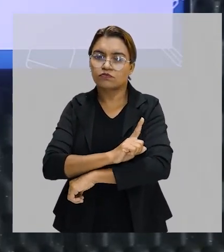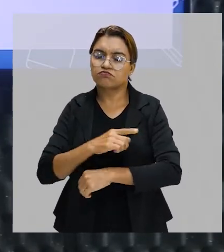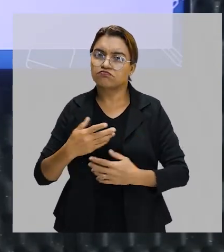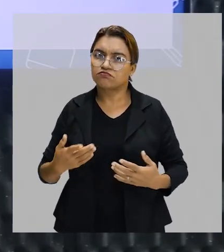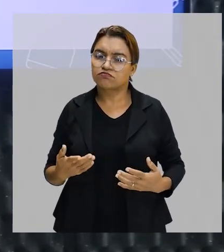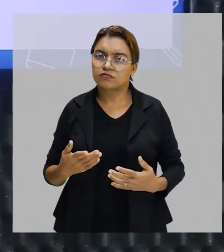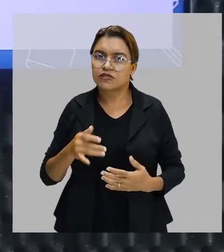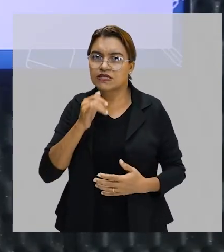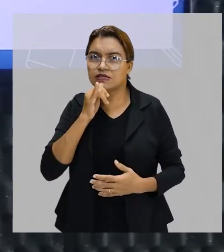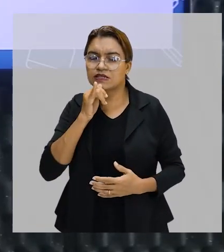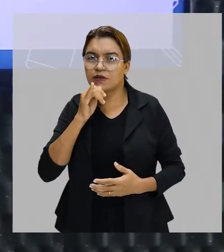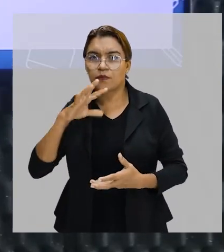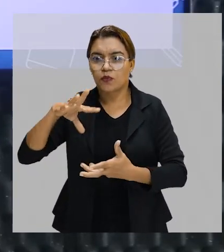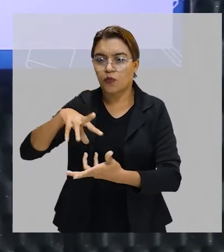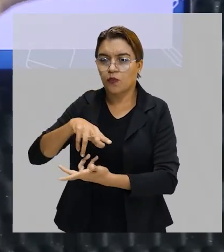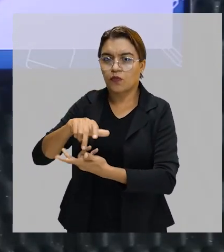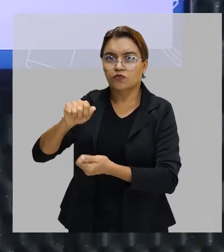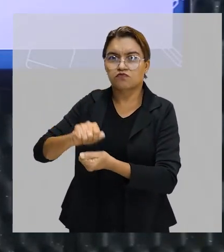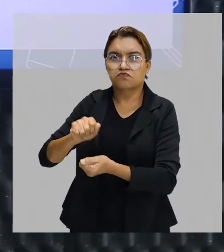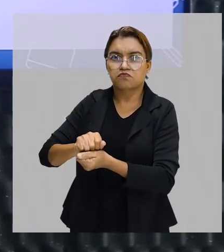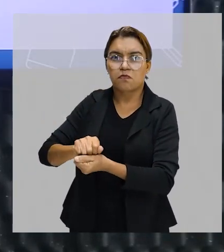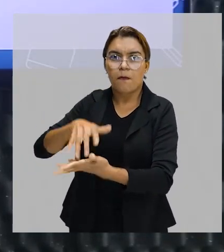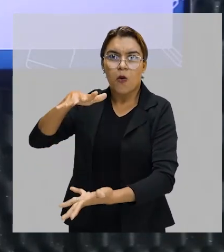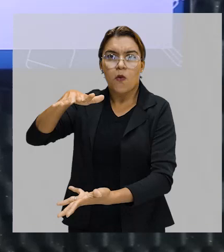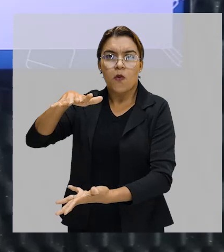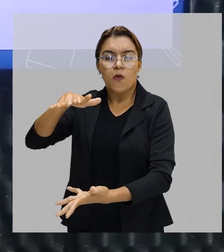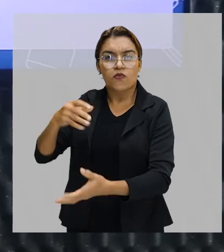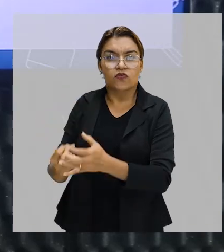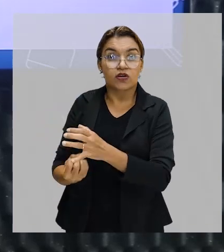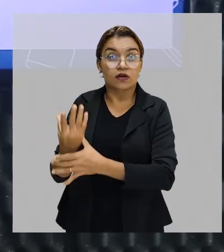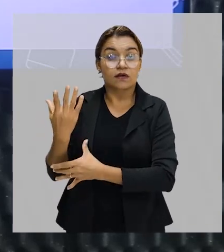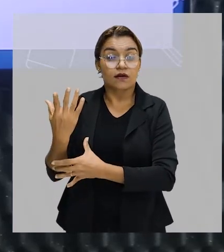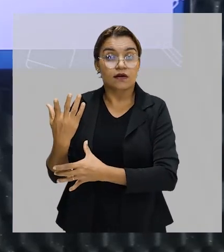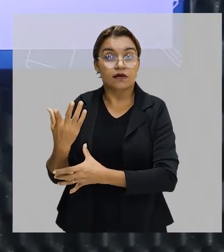O mundo nasceu de uma explosão. Tem gente que acredita nisso